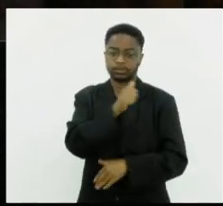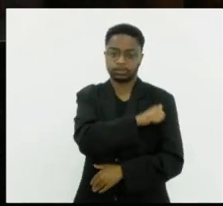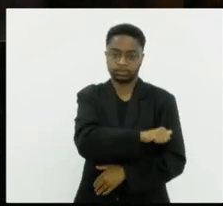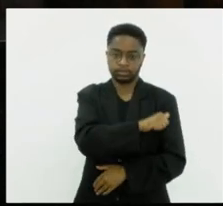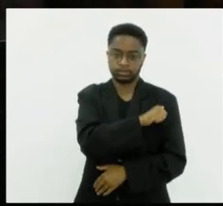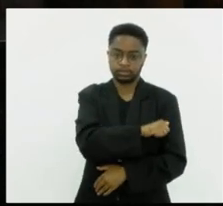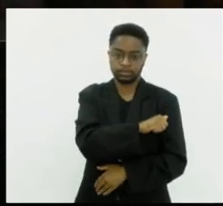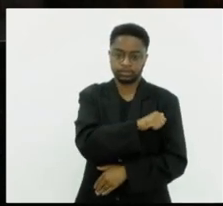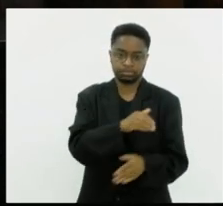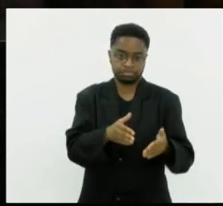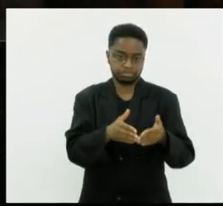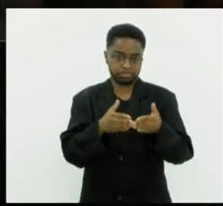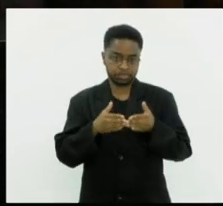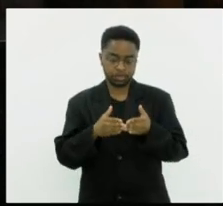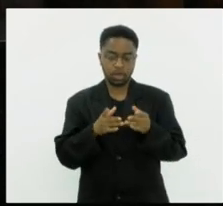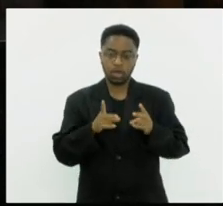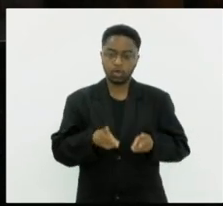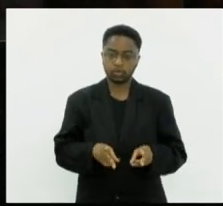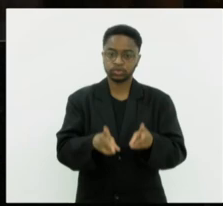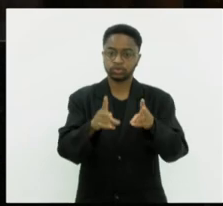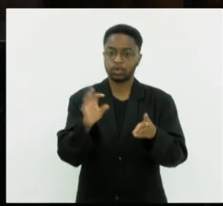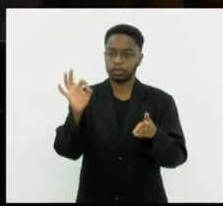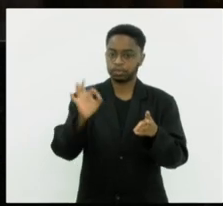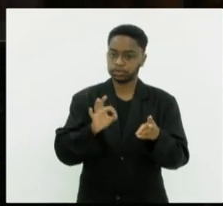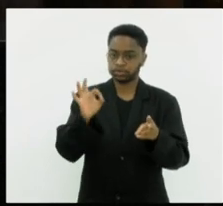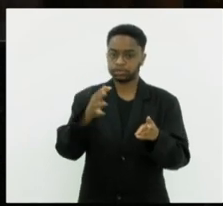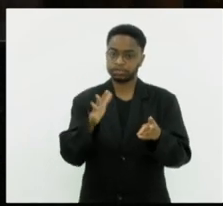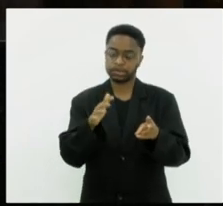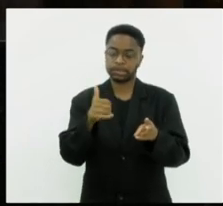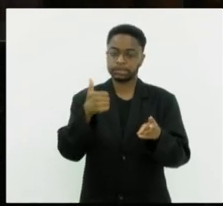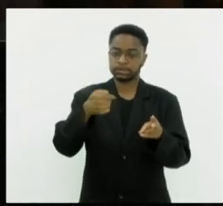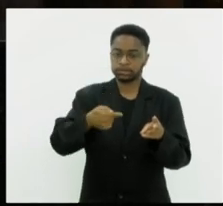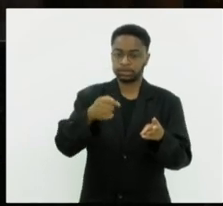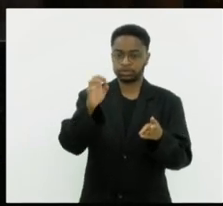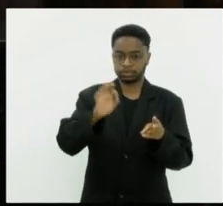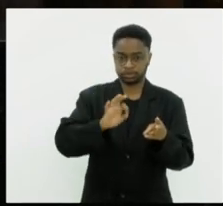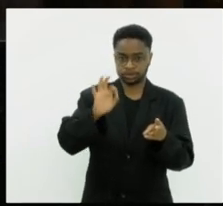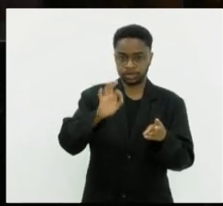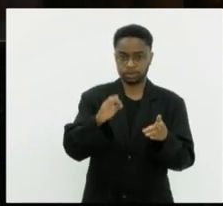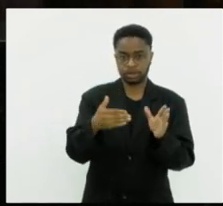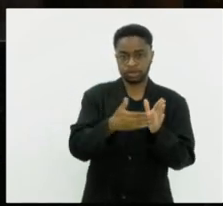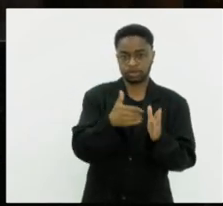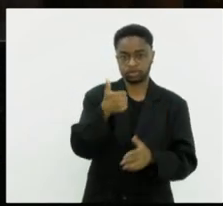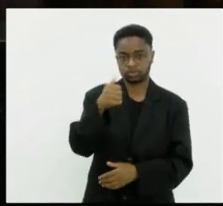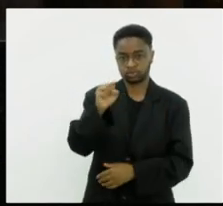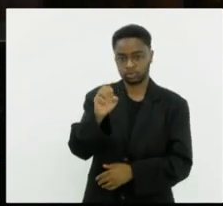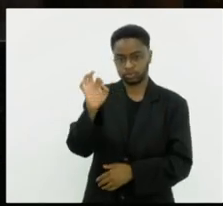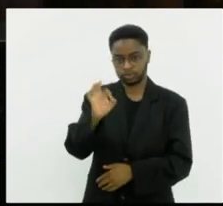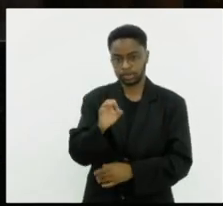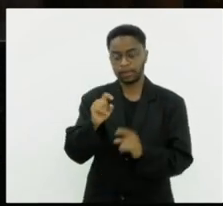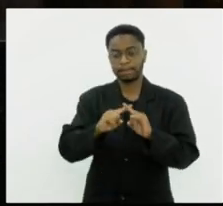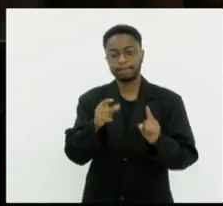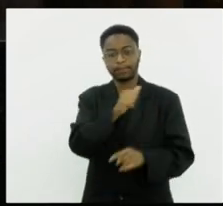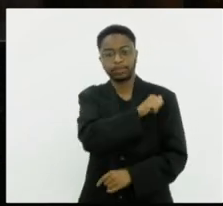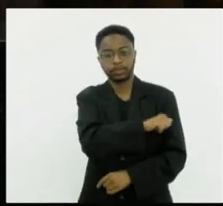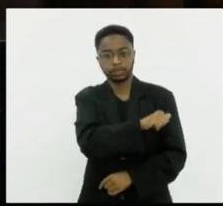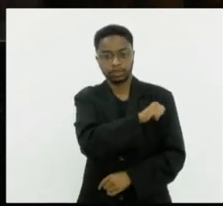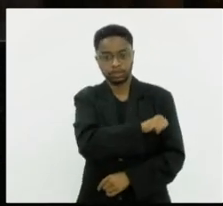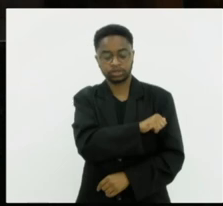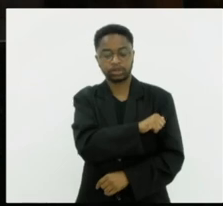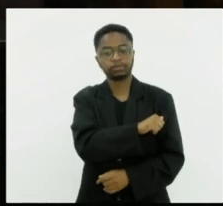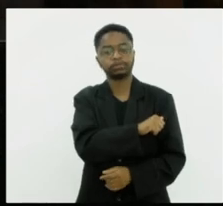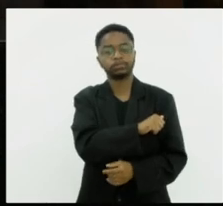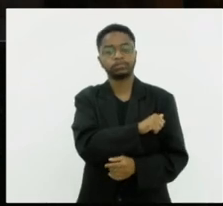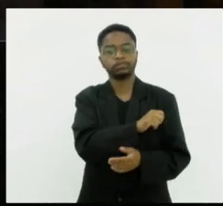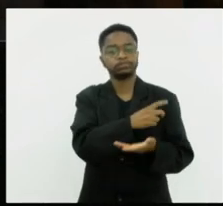de tal medida e mantiveram a alíquota entre 17% a 18%, o Rio de Janeiro tributa